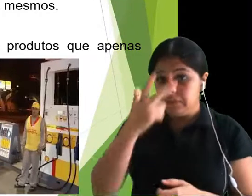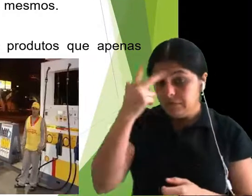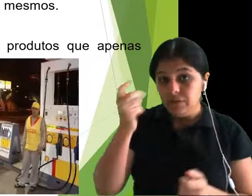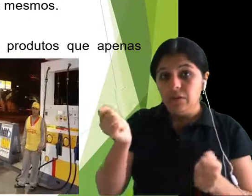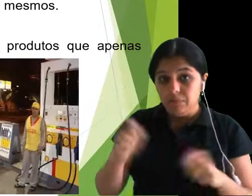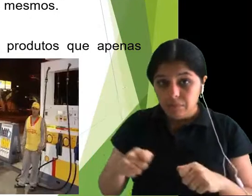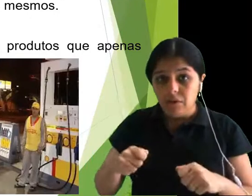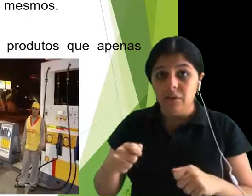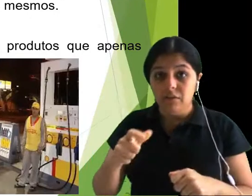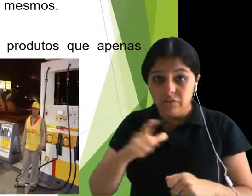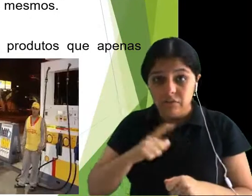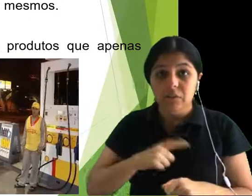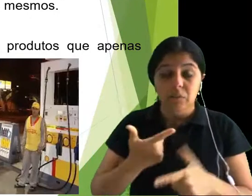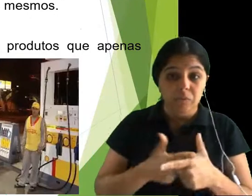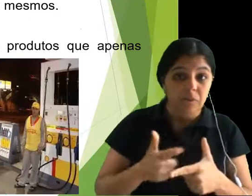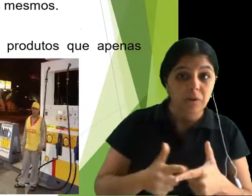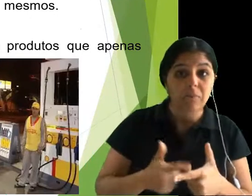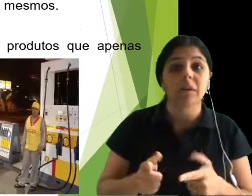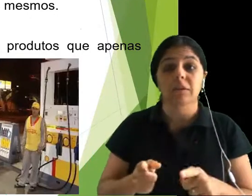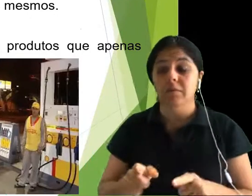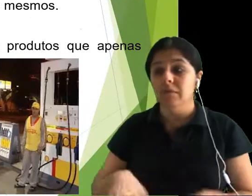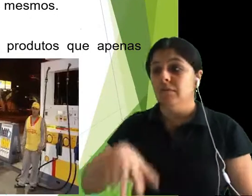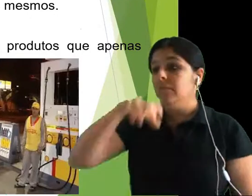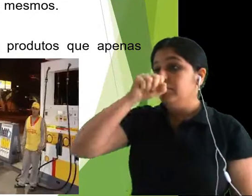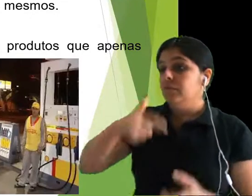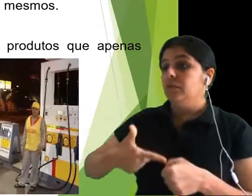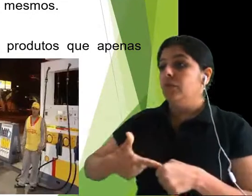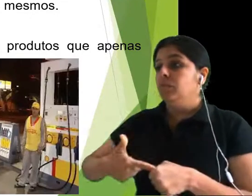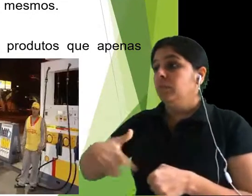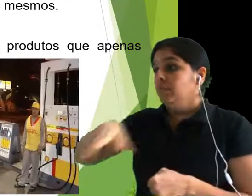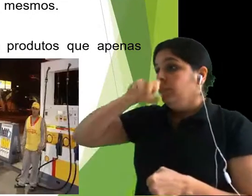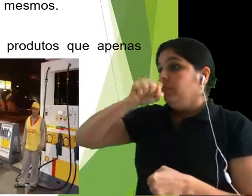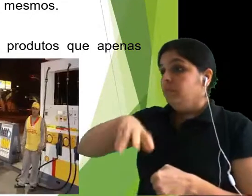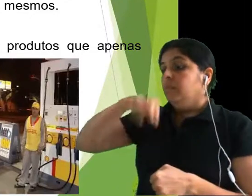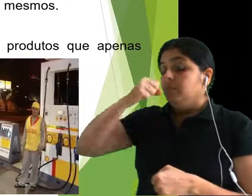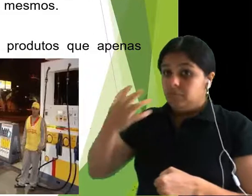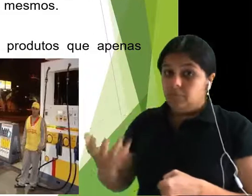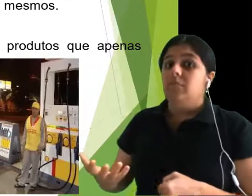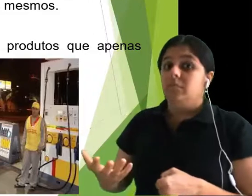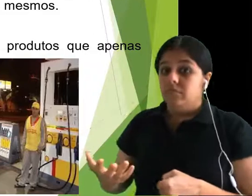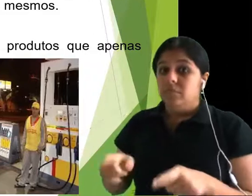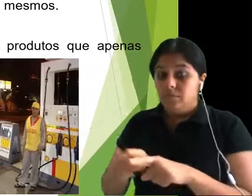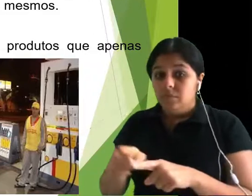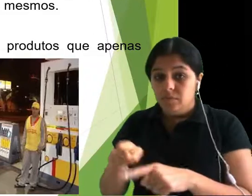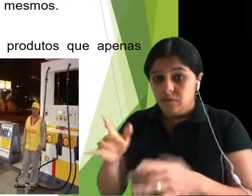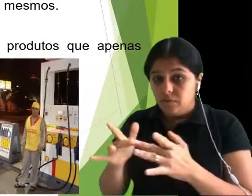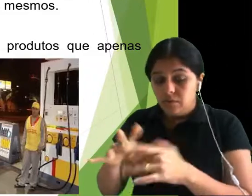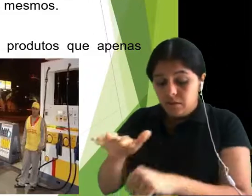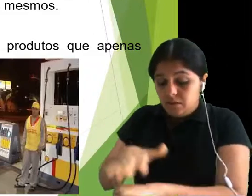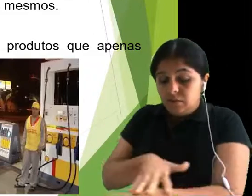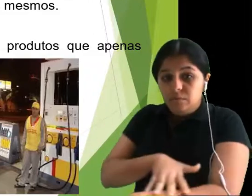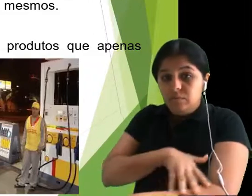pela aspiração, então por respirar ou ingerir, né, produtos, ou pelo simples contato, às vezes, da pele com